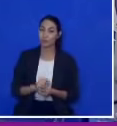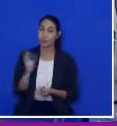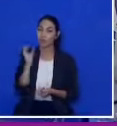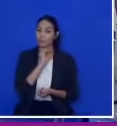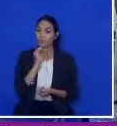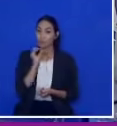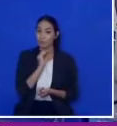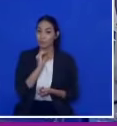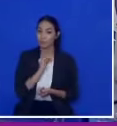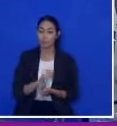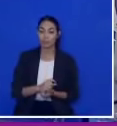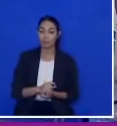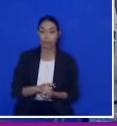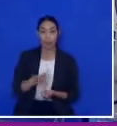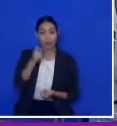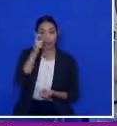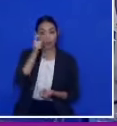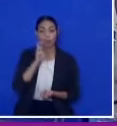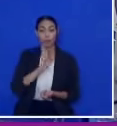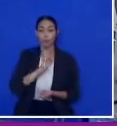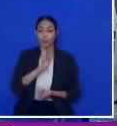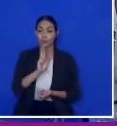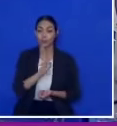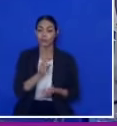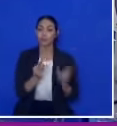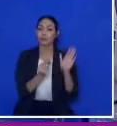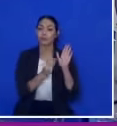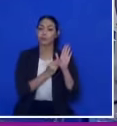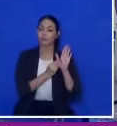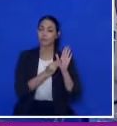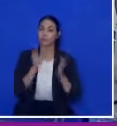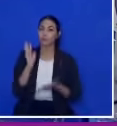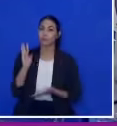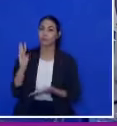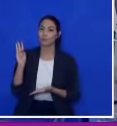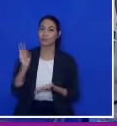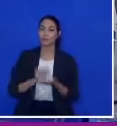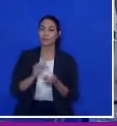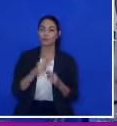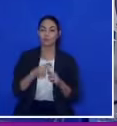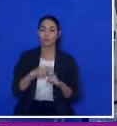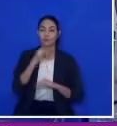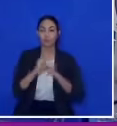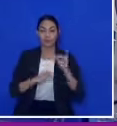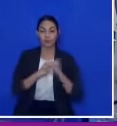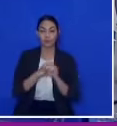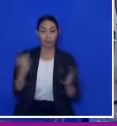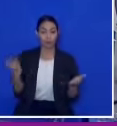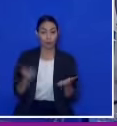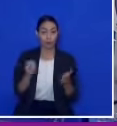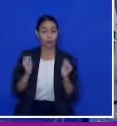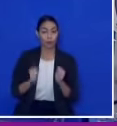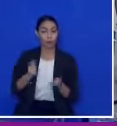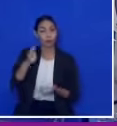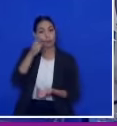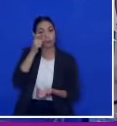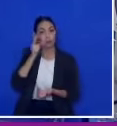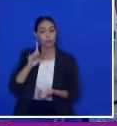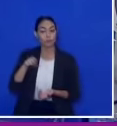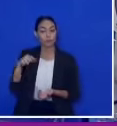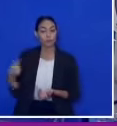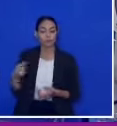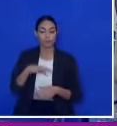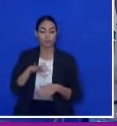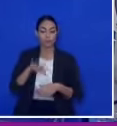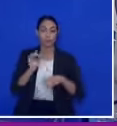Daqui a pouco você pode conferir todos os detalhes deste sorteio no site oficial da Caixa na internet. E a partir de agora você pode acompanhar os demais sorteios